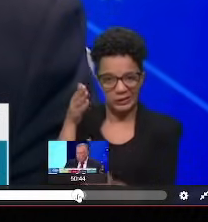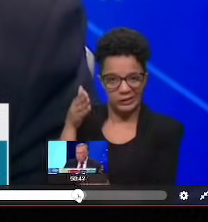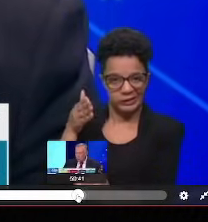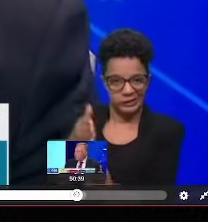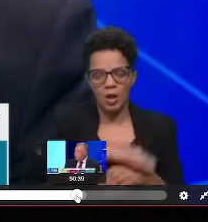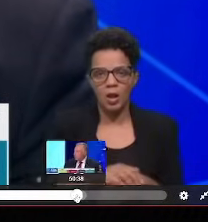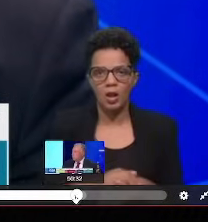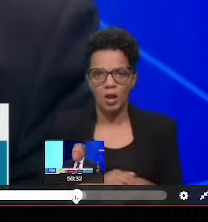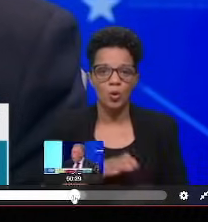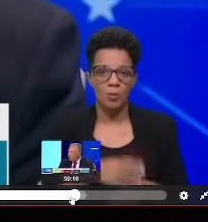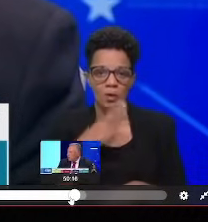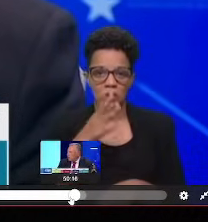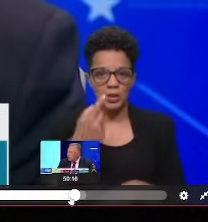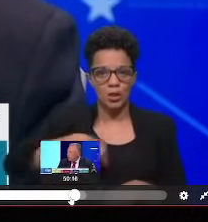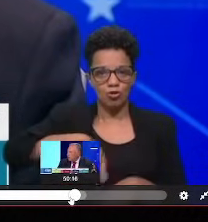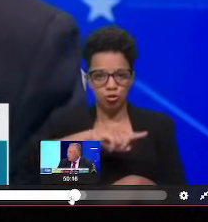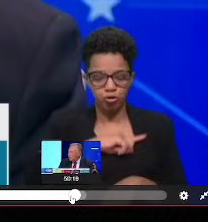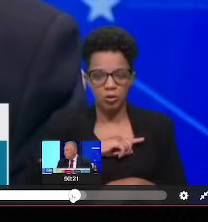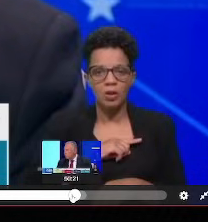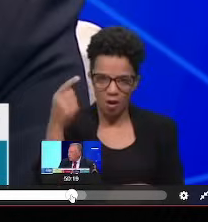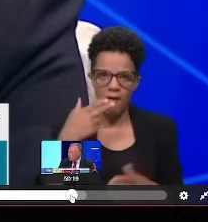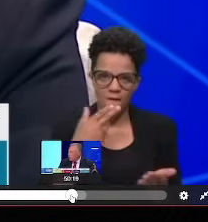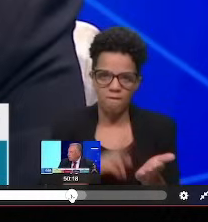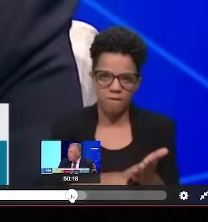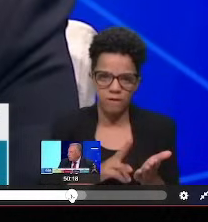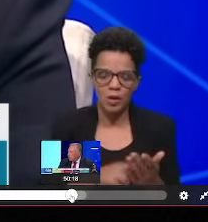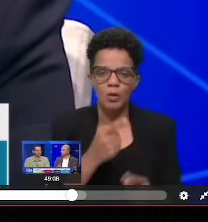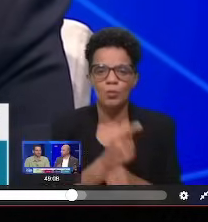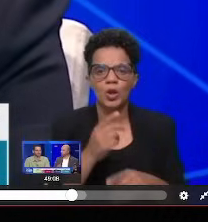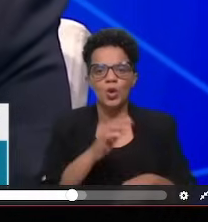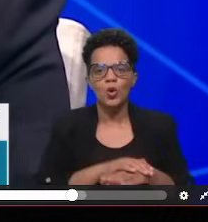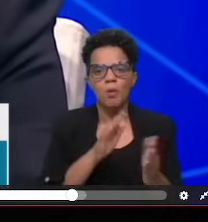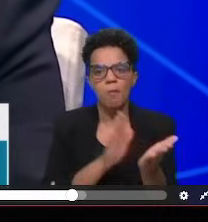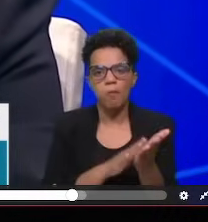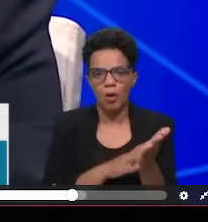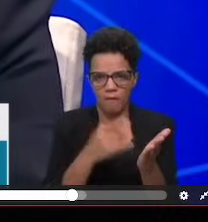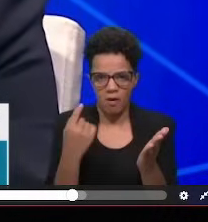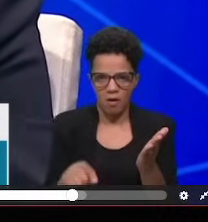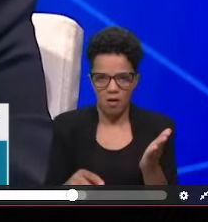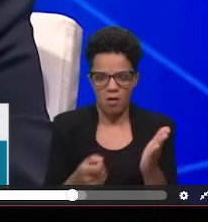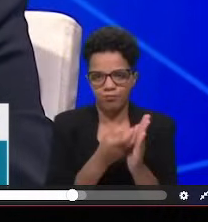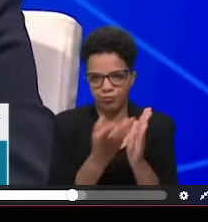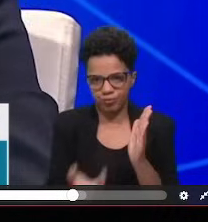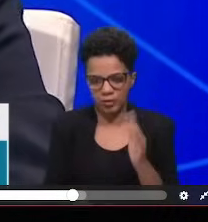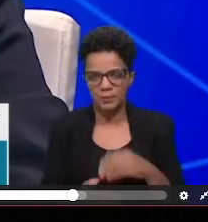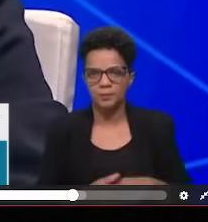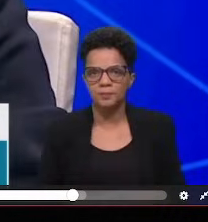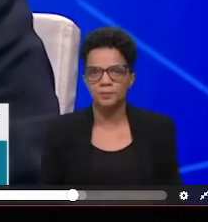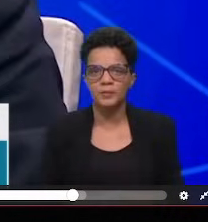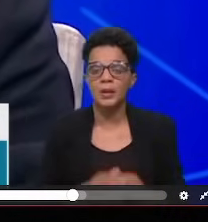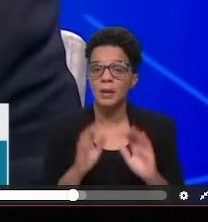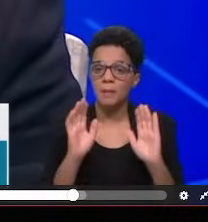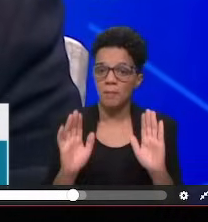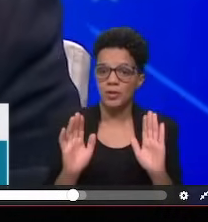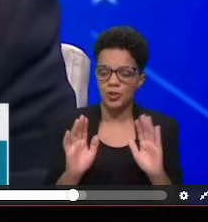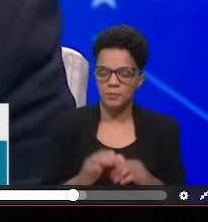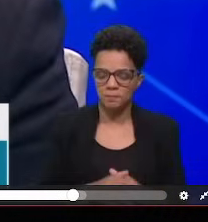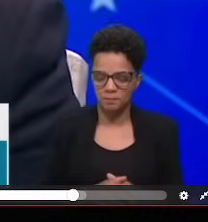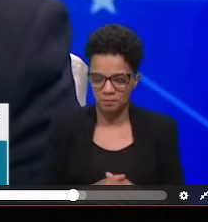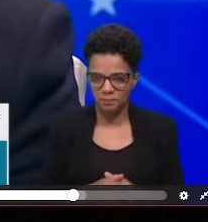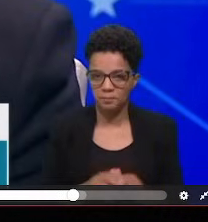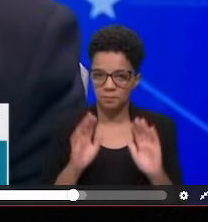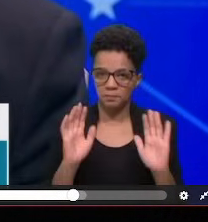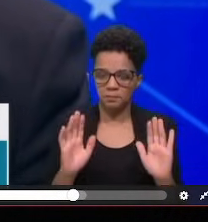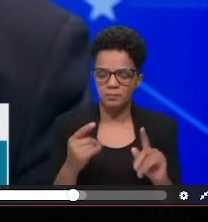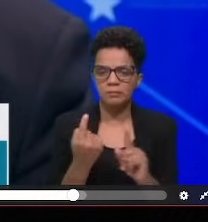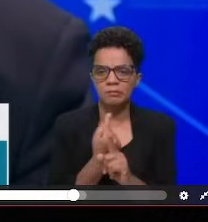definido somos que o mundo a favor do meio ambiente porque os indicadores indicam nesse sentido vão nesse sentido no entanto no entanto